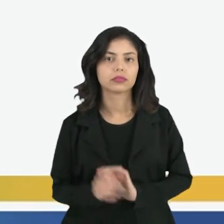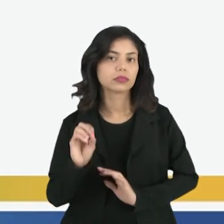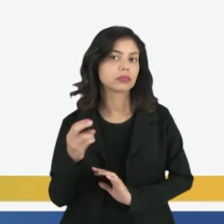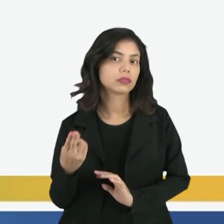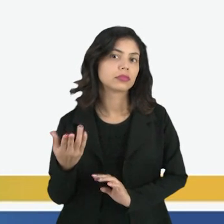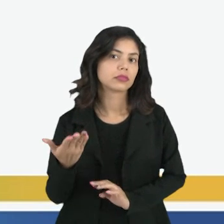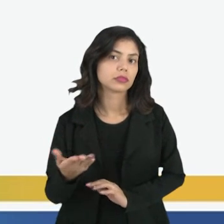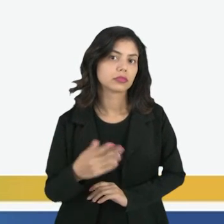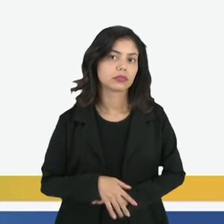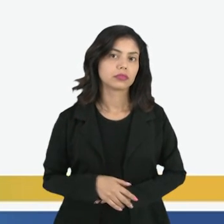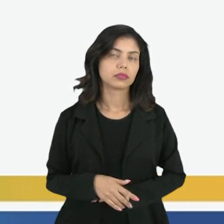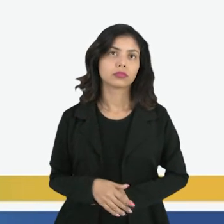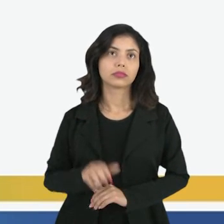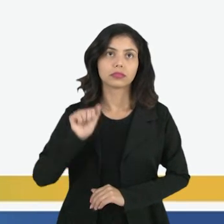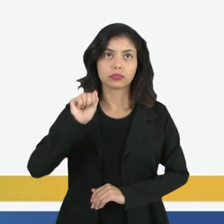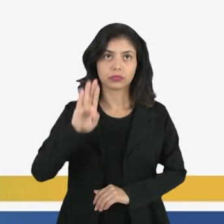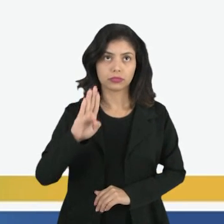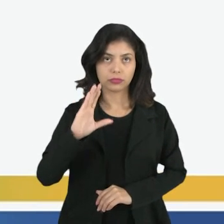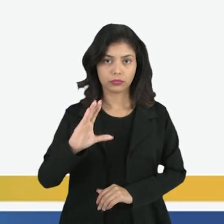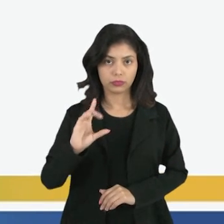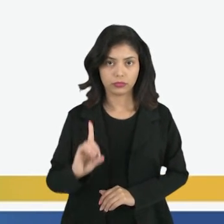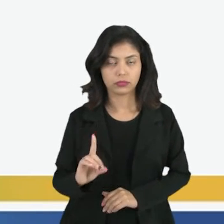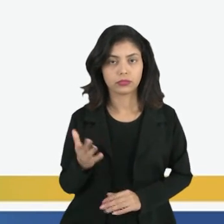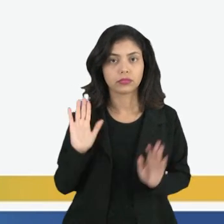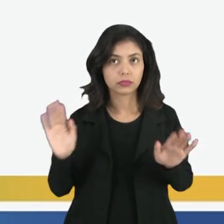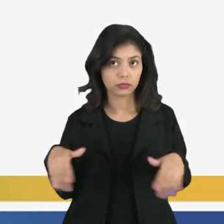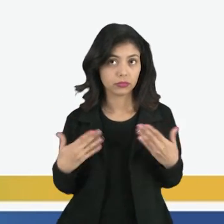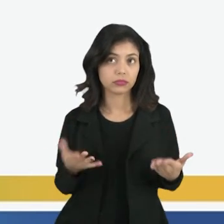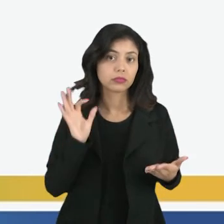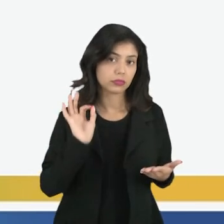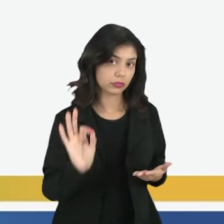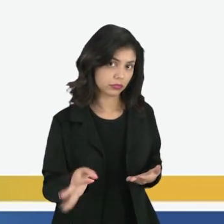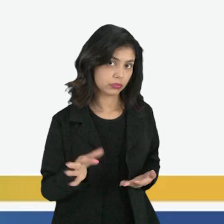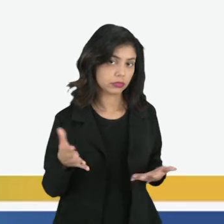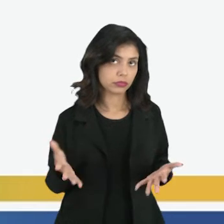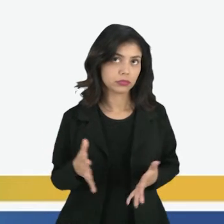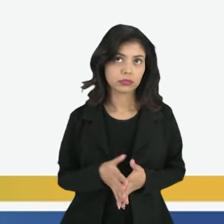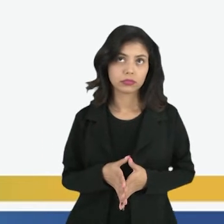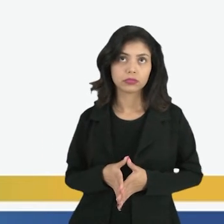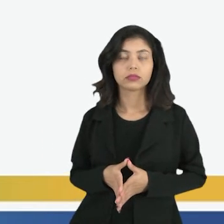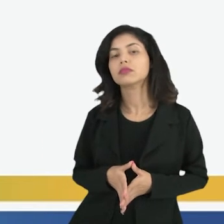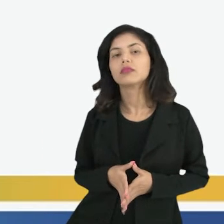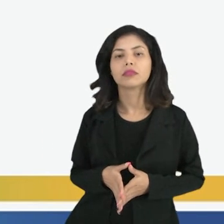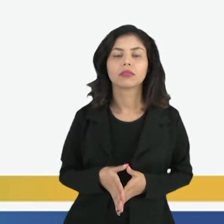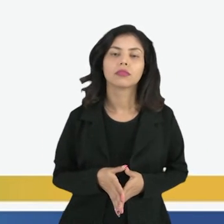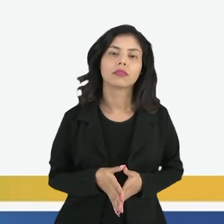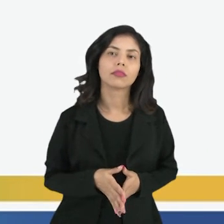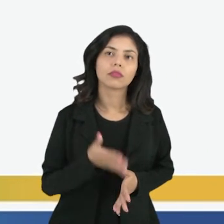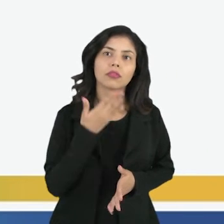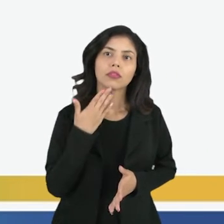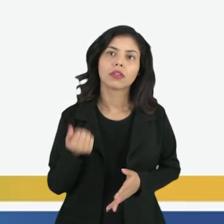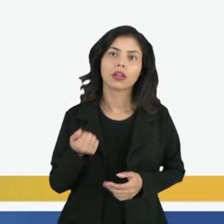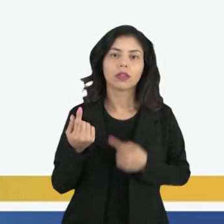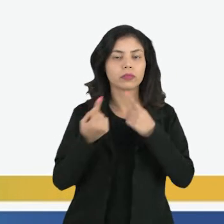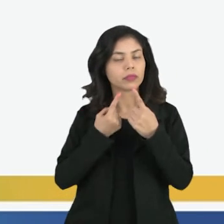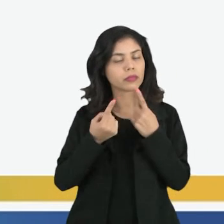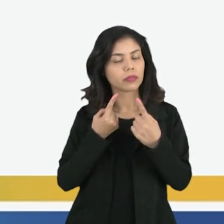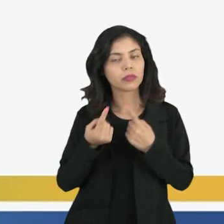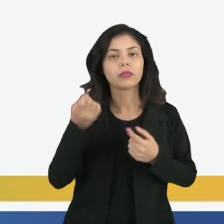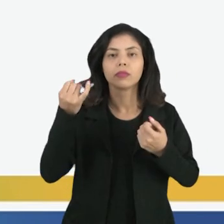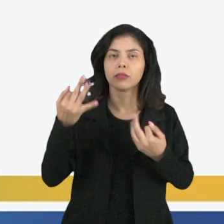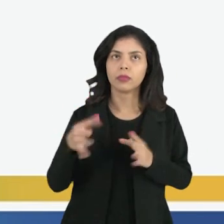destacada no enunciado da questão, que ela prega, digamos assim, de uma forma um tanto quanto radical, a